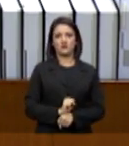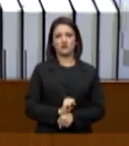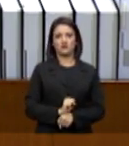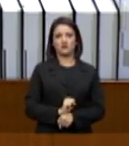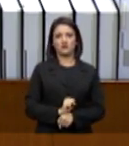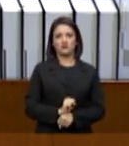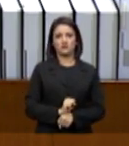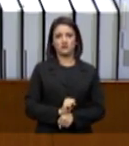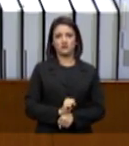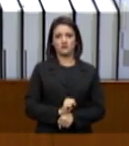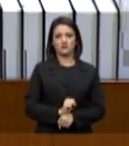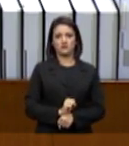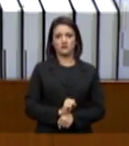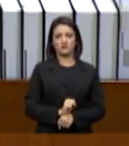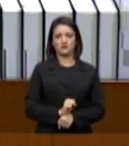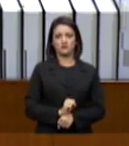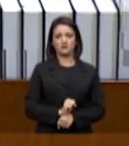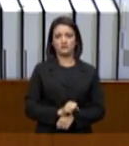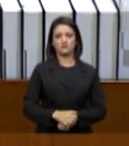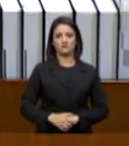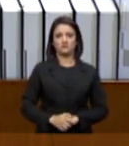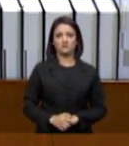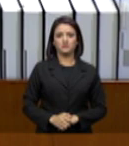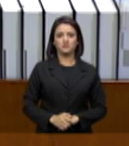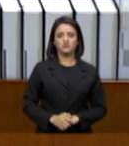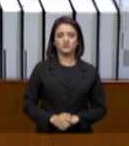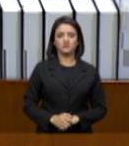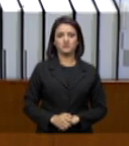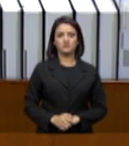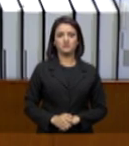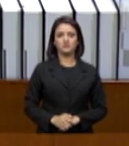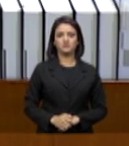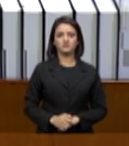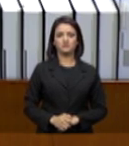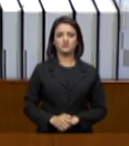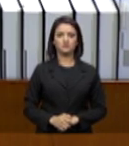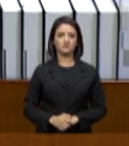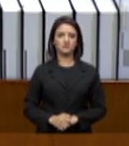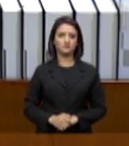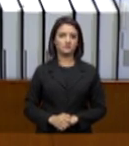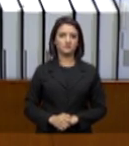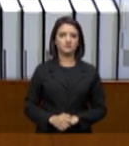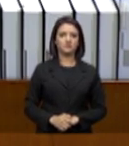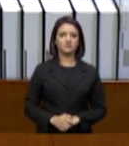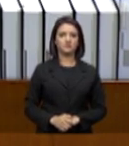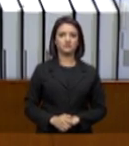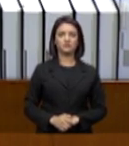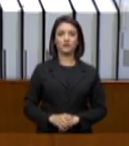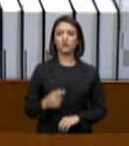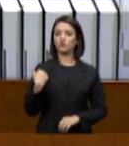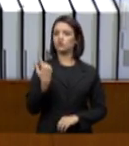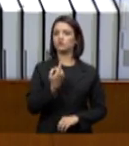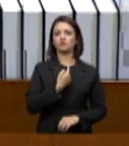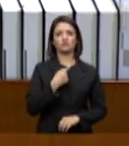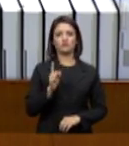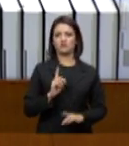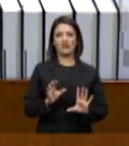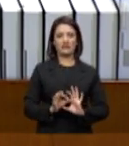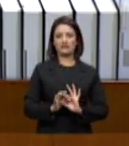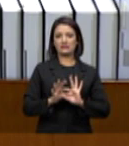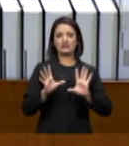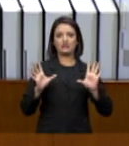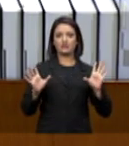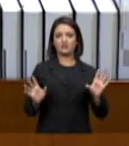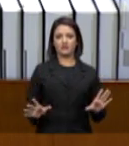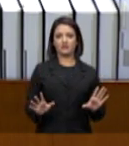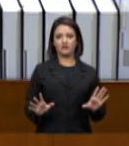e aliás nem o estado novo foi paralisado nós não podemos e não deixaremos ao